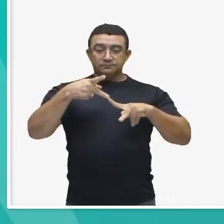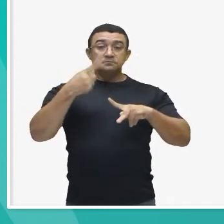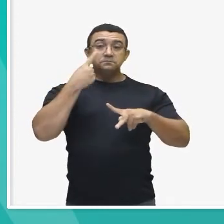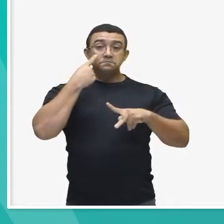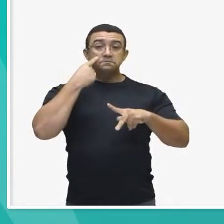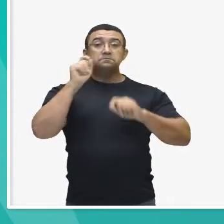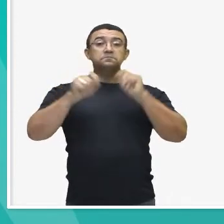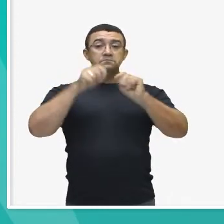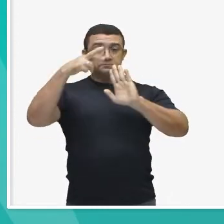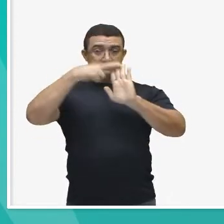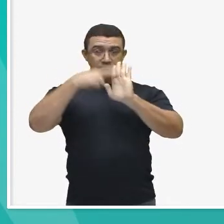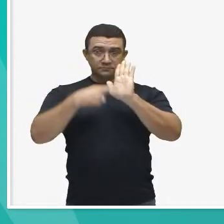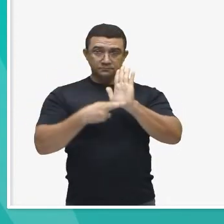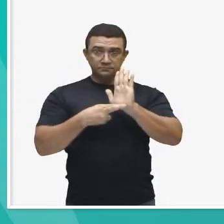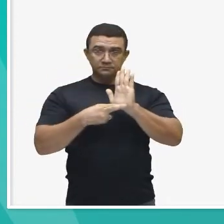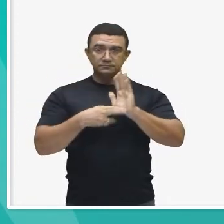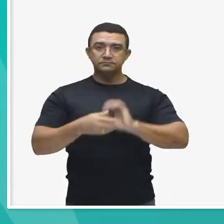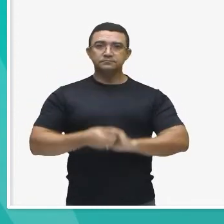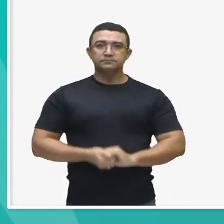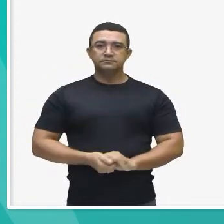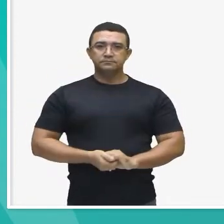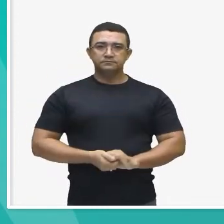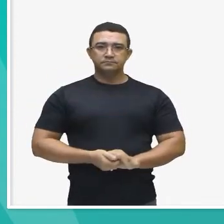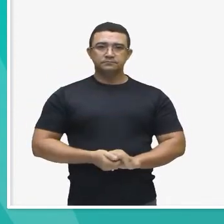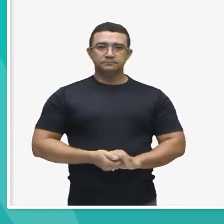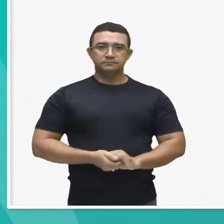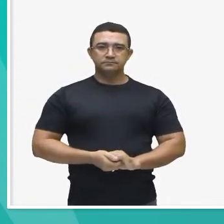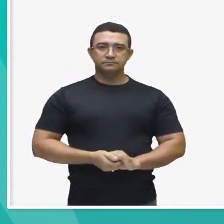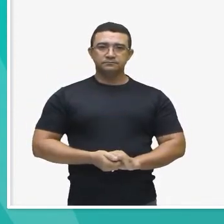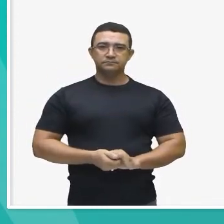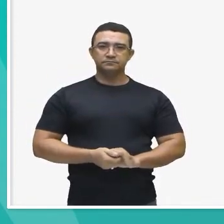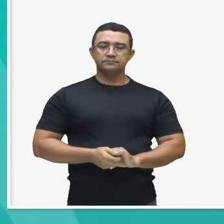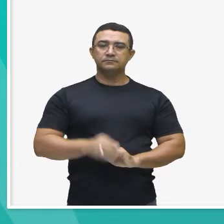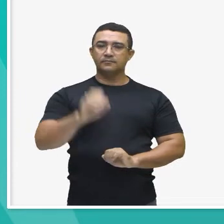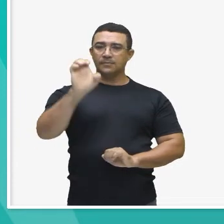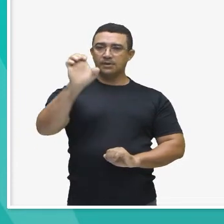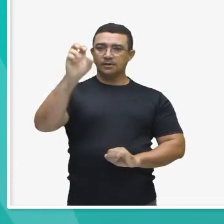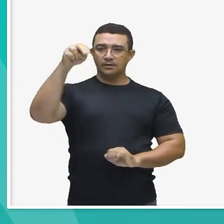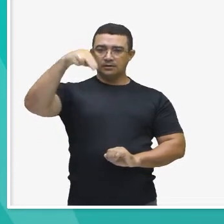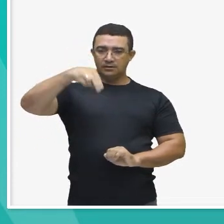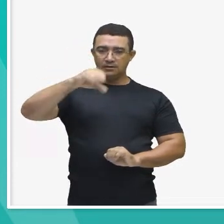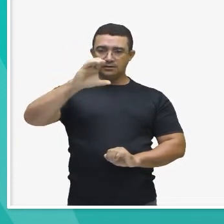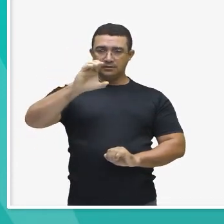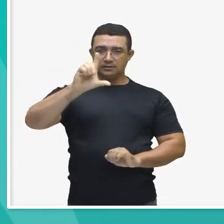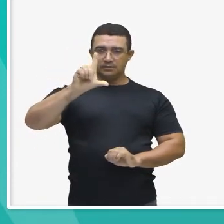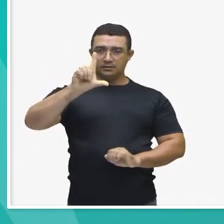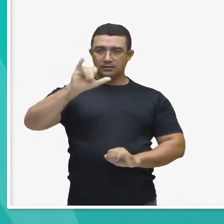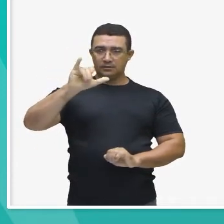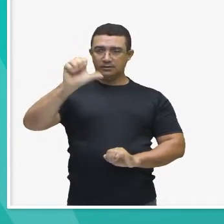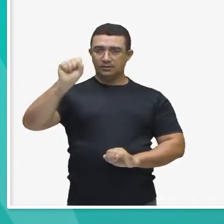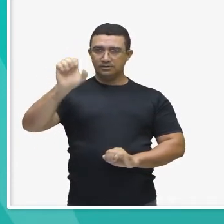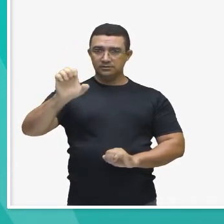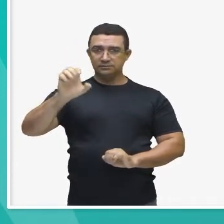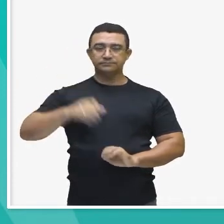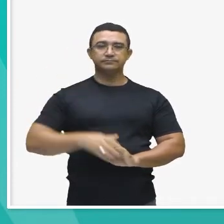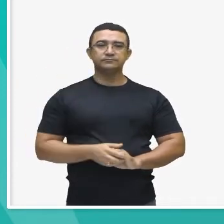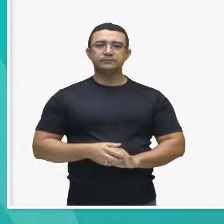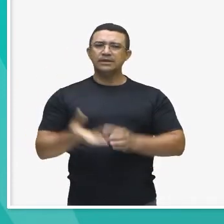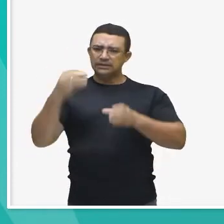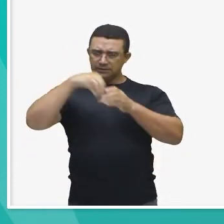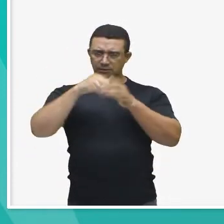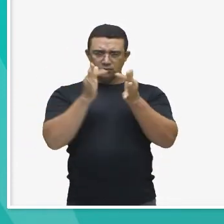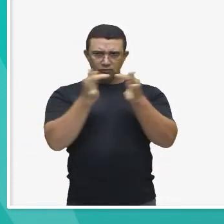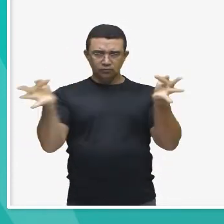caso da ênclise, tá certo? Então, olha... Em uma oração, nós já aprendemos